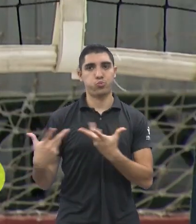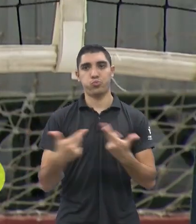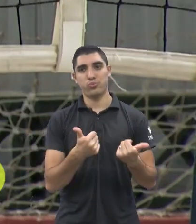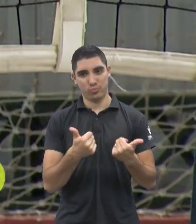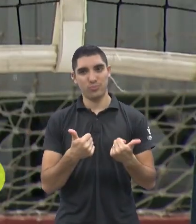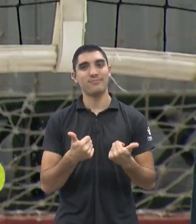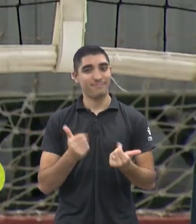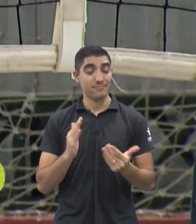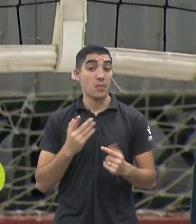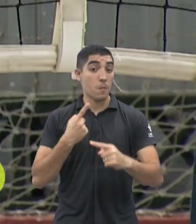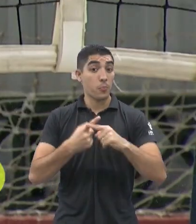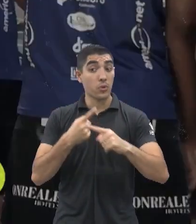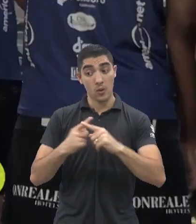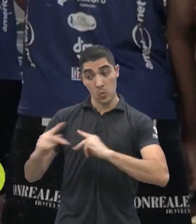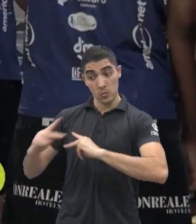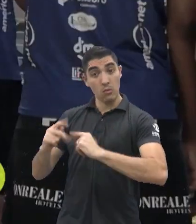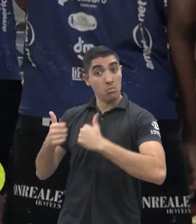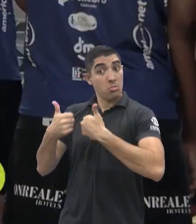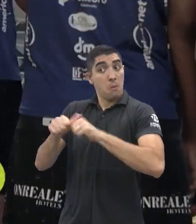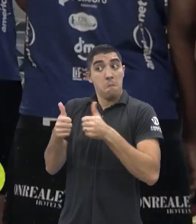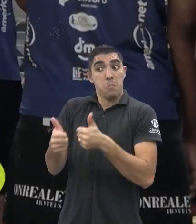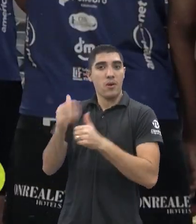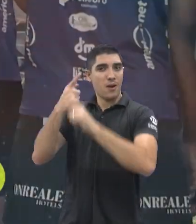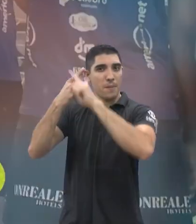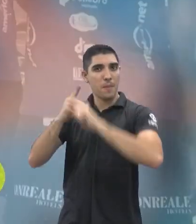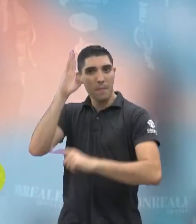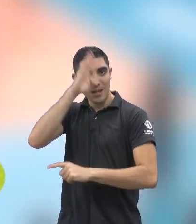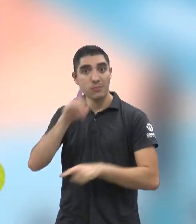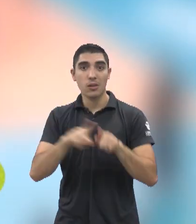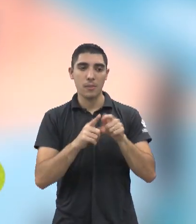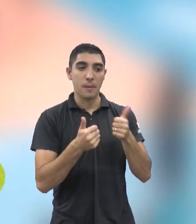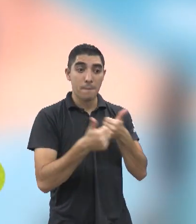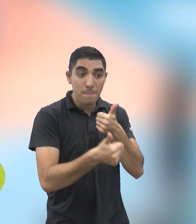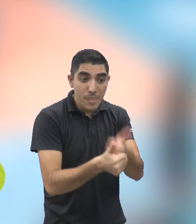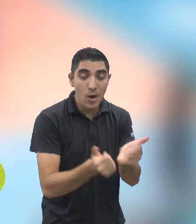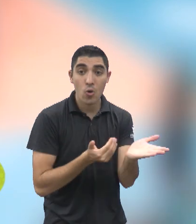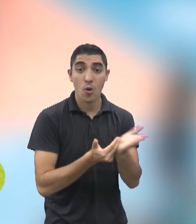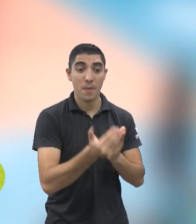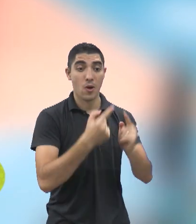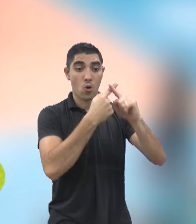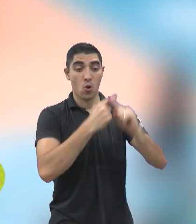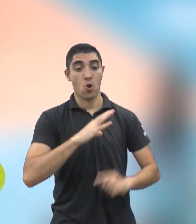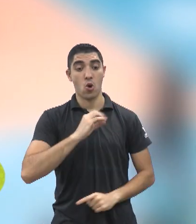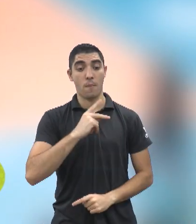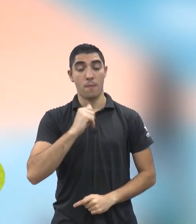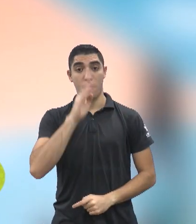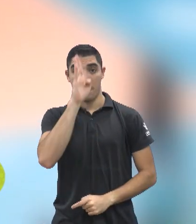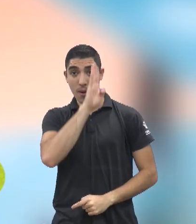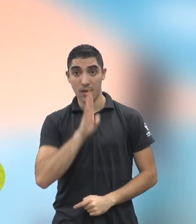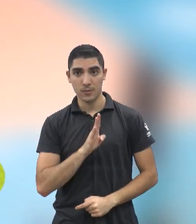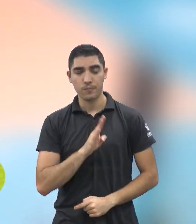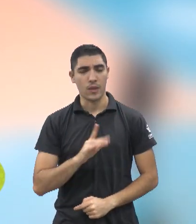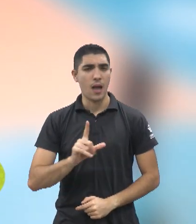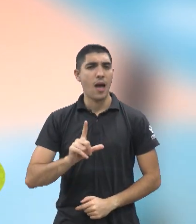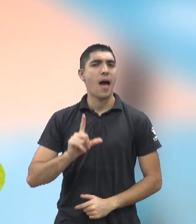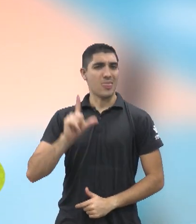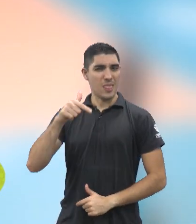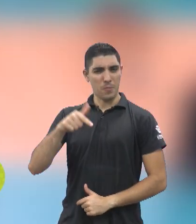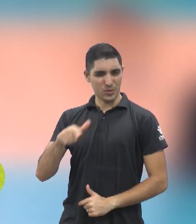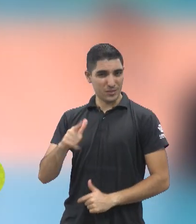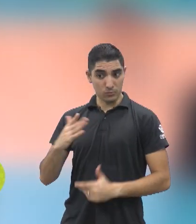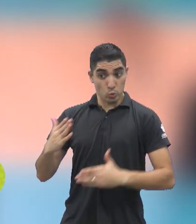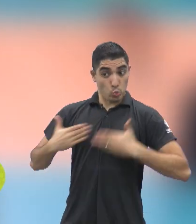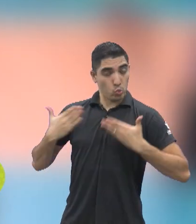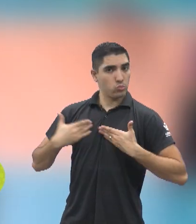na Superliga e à beira da disputa da Copa Brasil. E por falar em bomba, um surto de gastroenterite, o